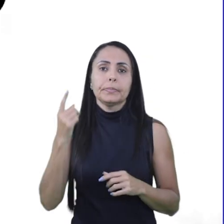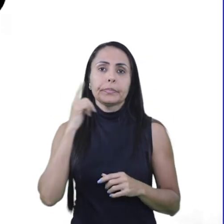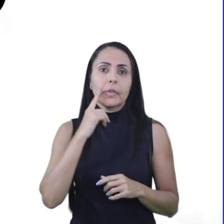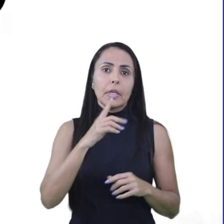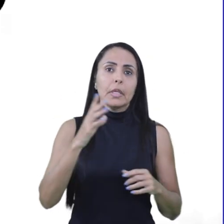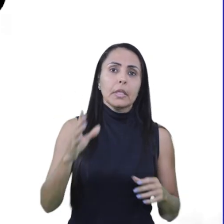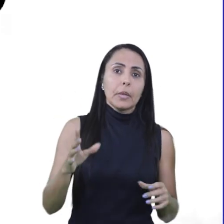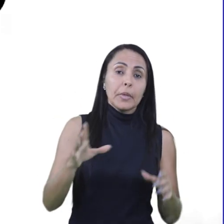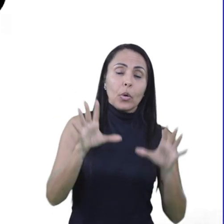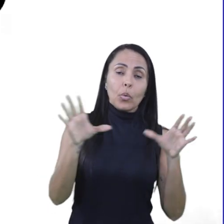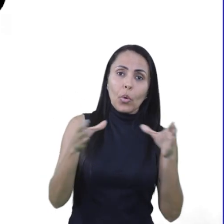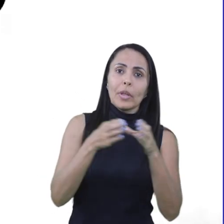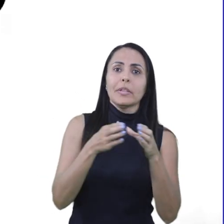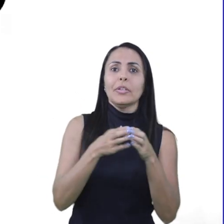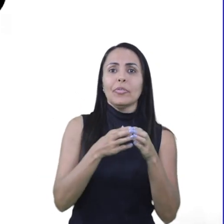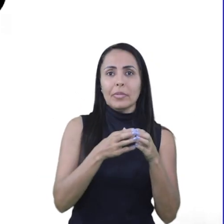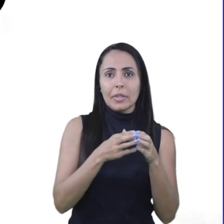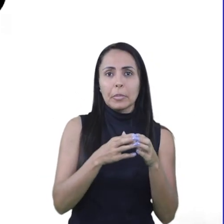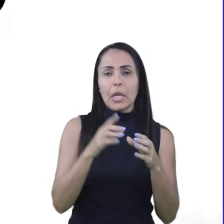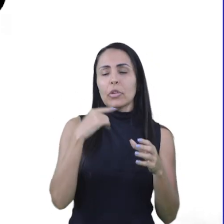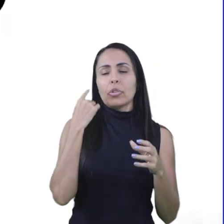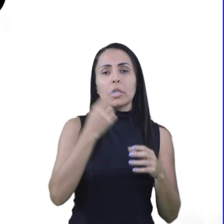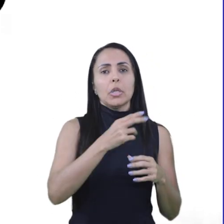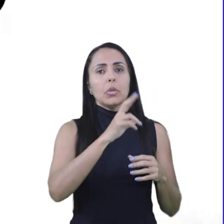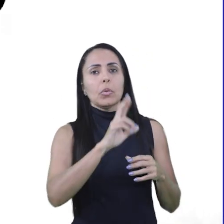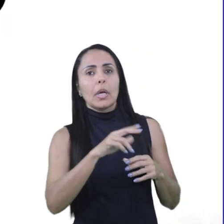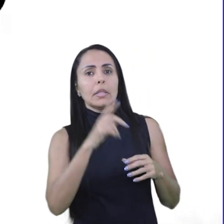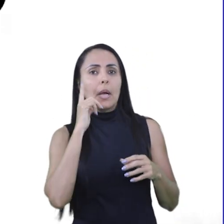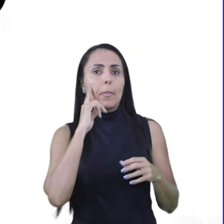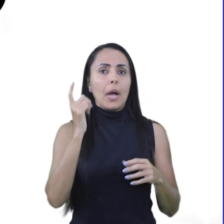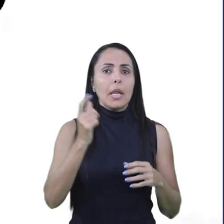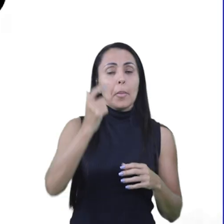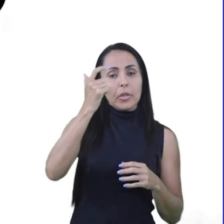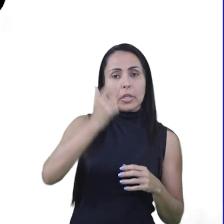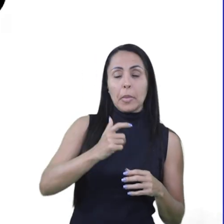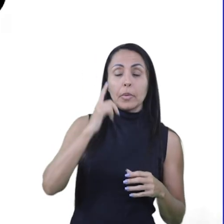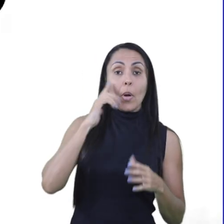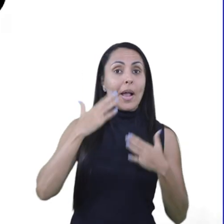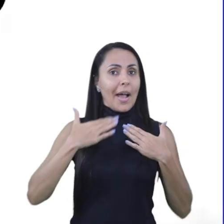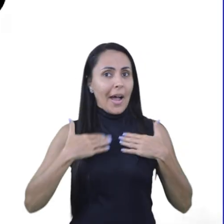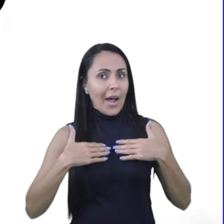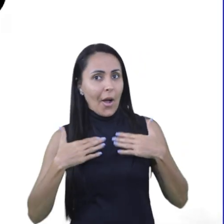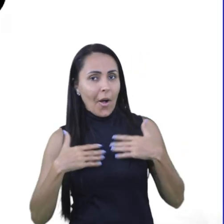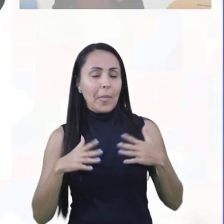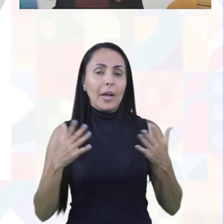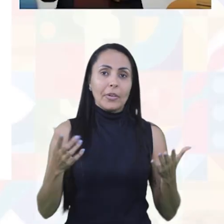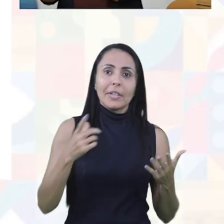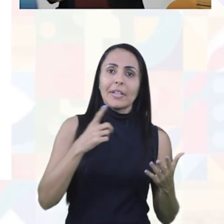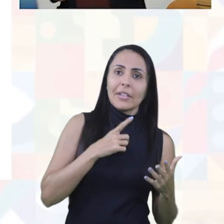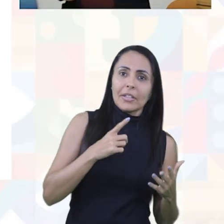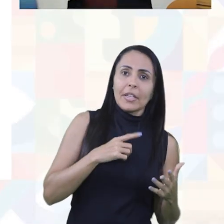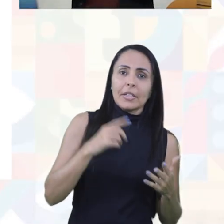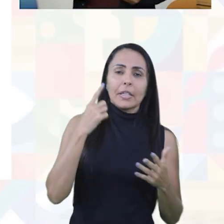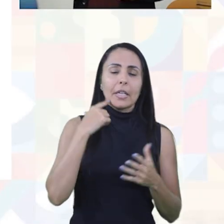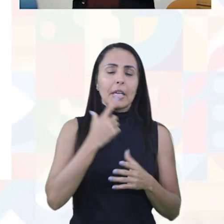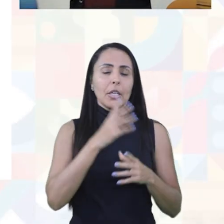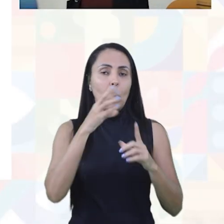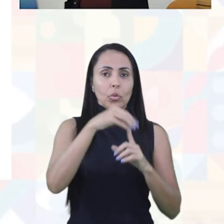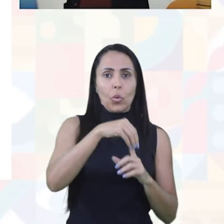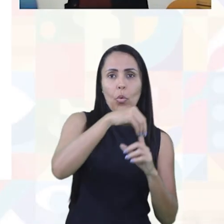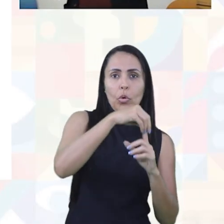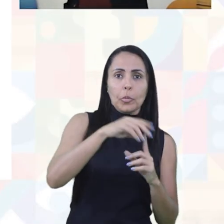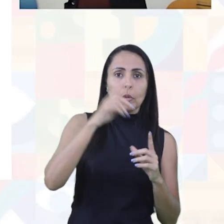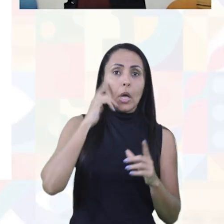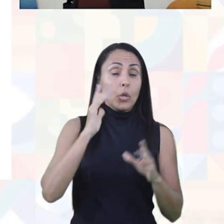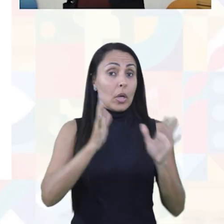acaba sendo coletivo, porque a gente nunca trabalha para a gente mesmo. Calma, eu sei que tem aí gente que é autônomo, tudinho, não